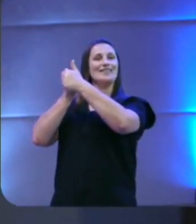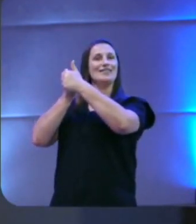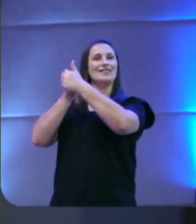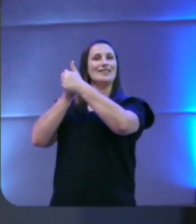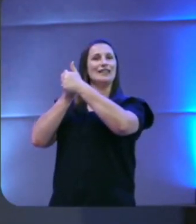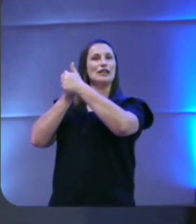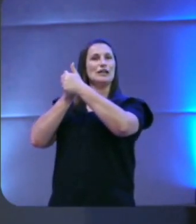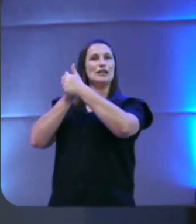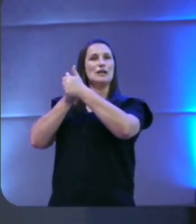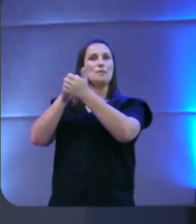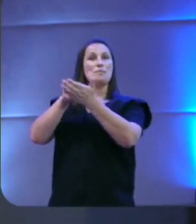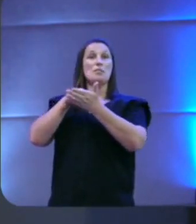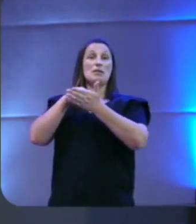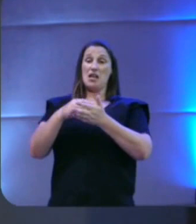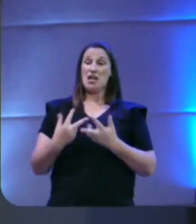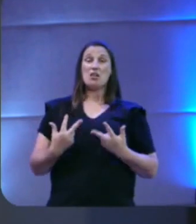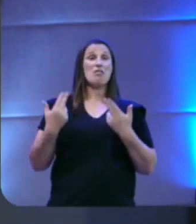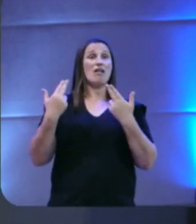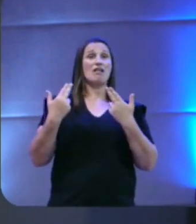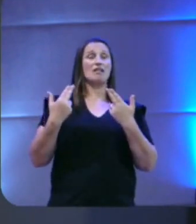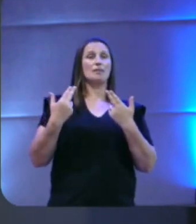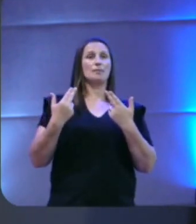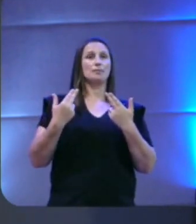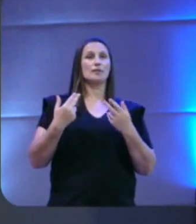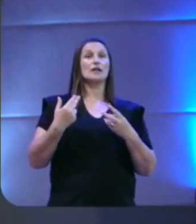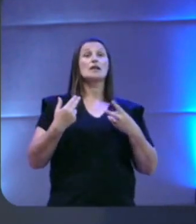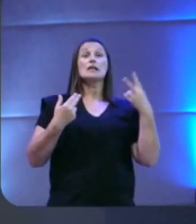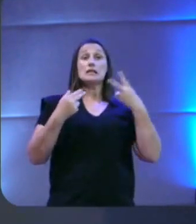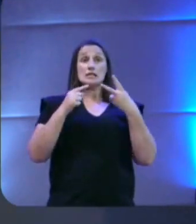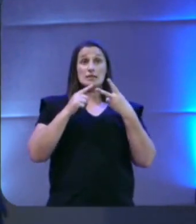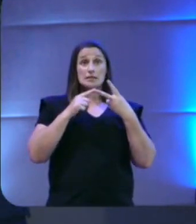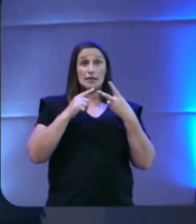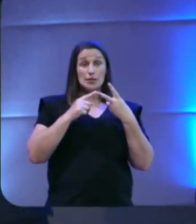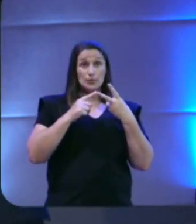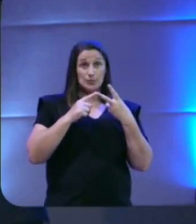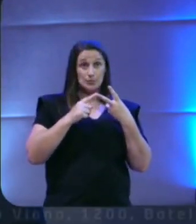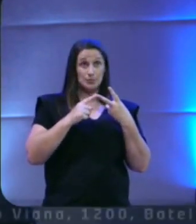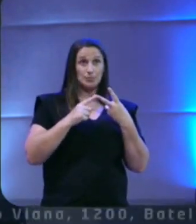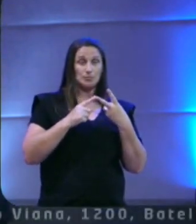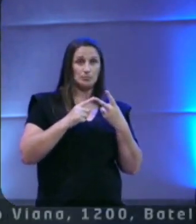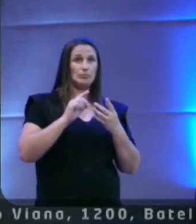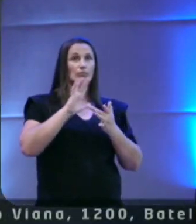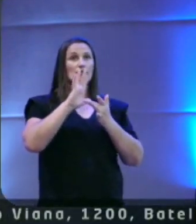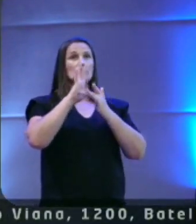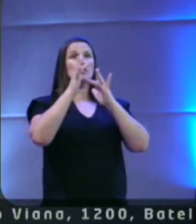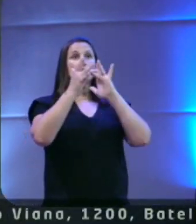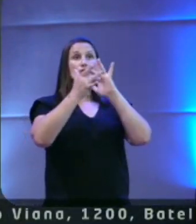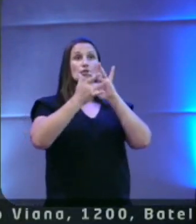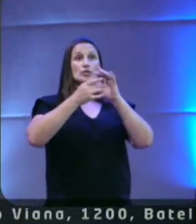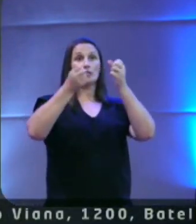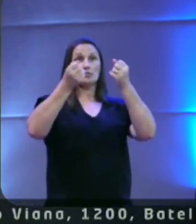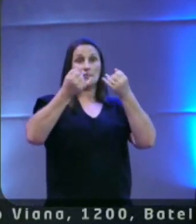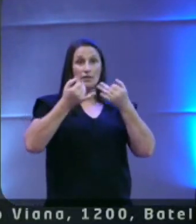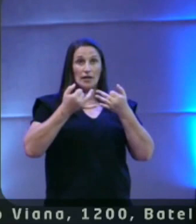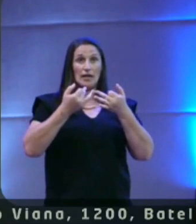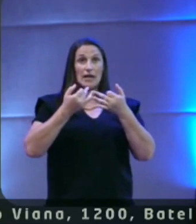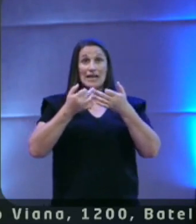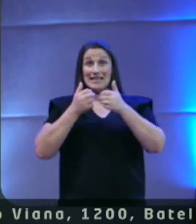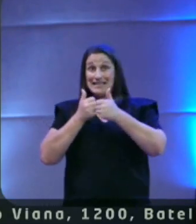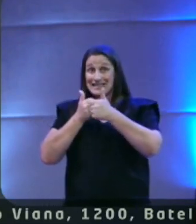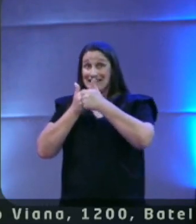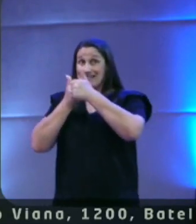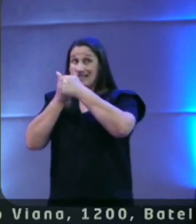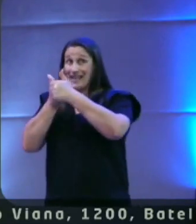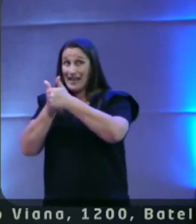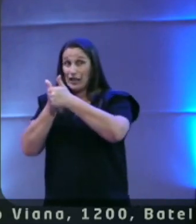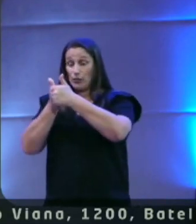eu quero me concentrar com você na segunda expressão desse texto, no segundo trecho ali. Jesus falou: siga-me e eu